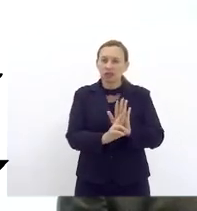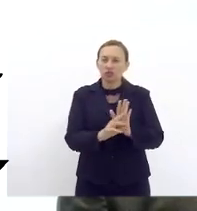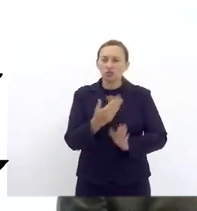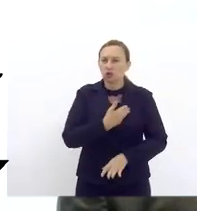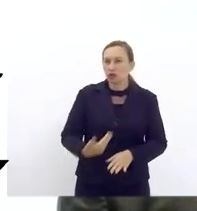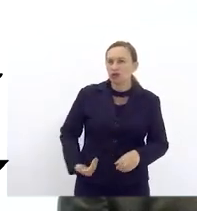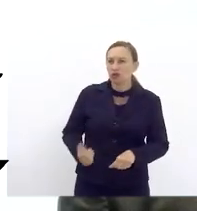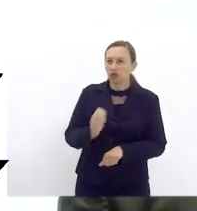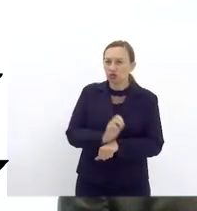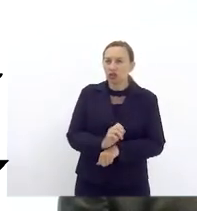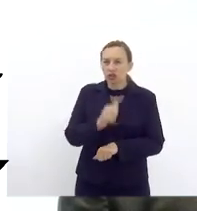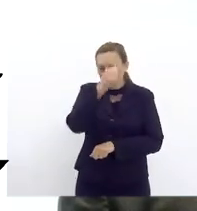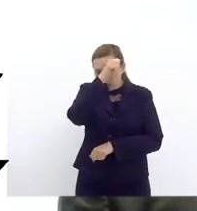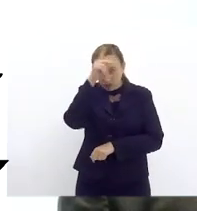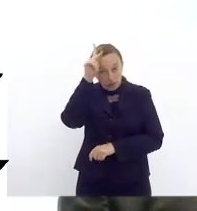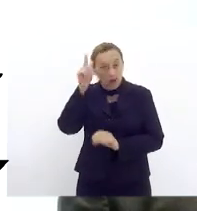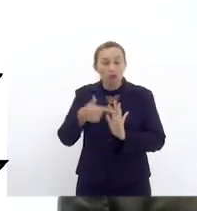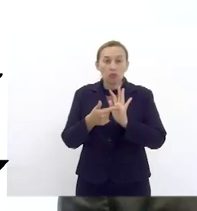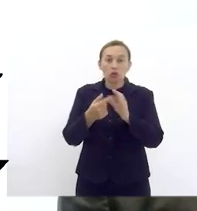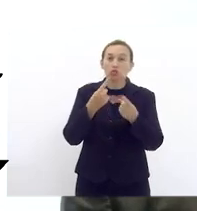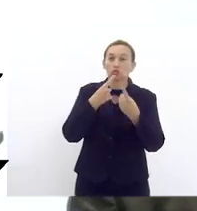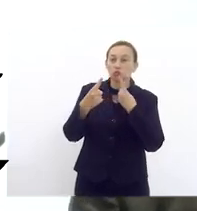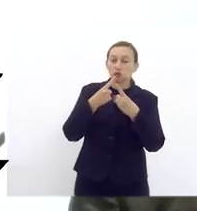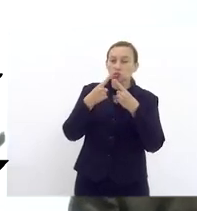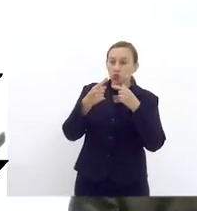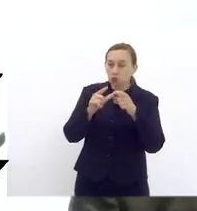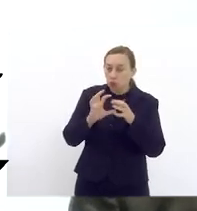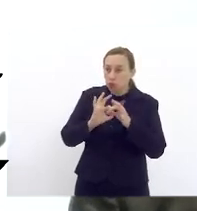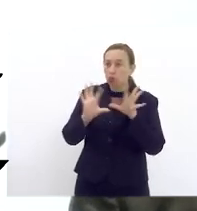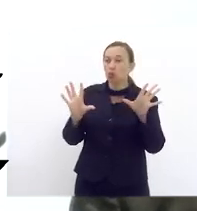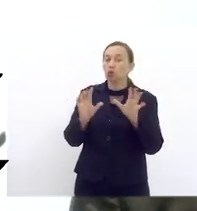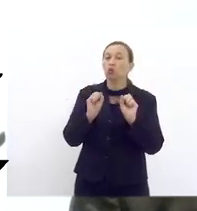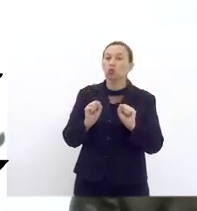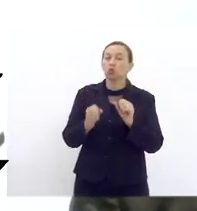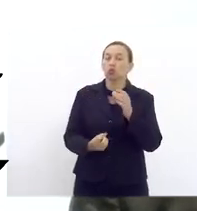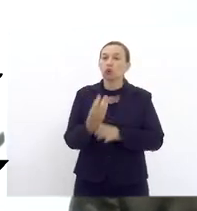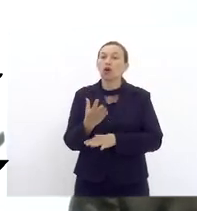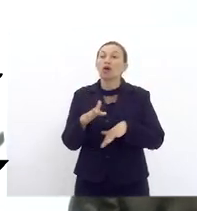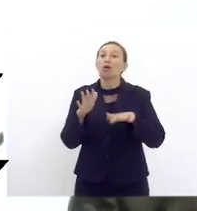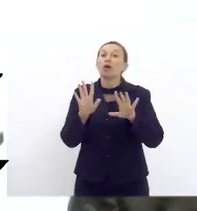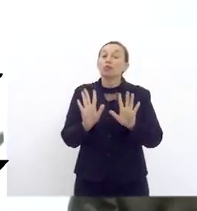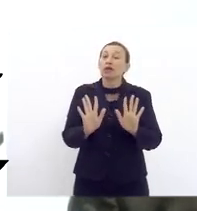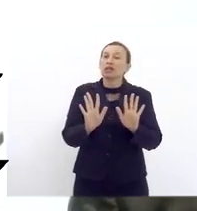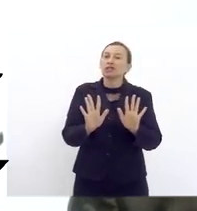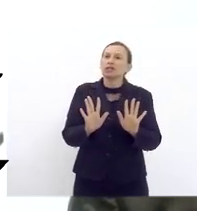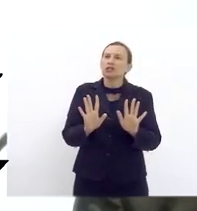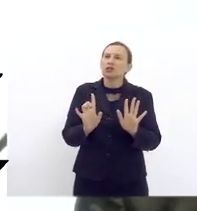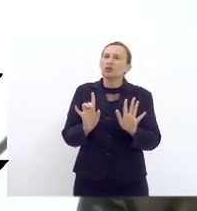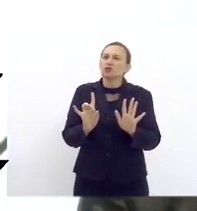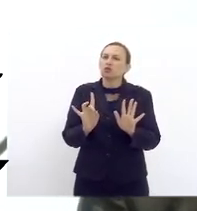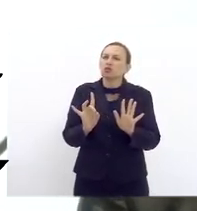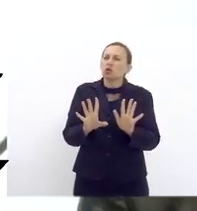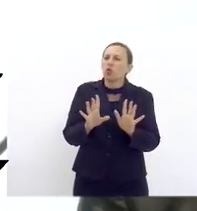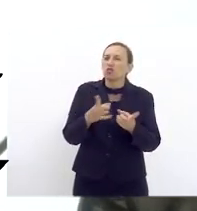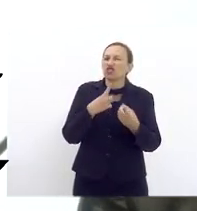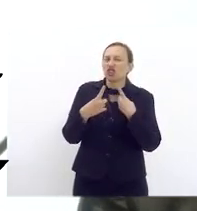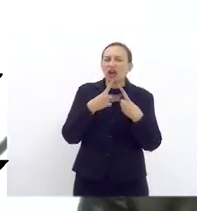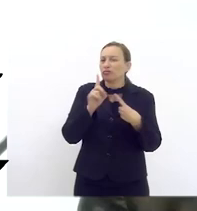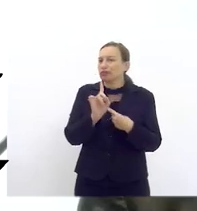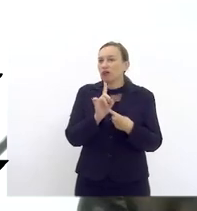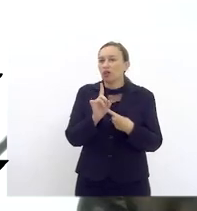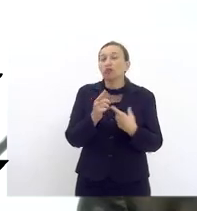do Estado de prefeituras mostra que o diálogo tá aberto para que a gente possa construir agora não basta apenas nós termos diálogo